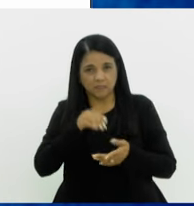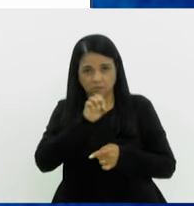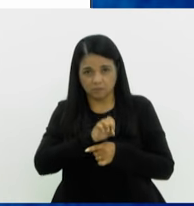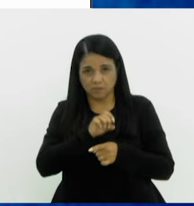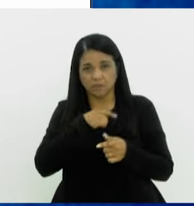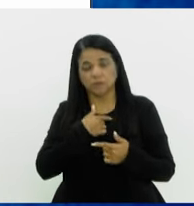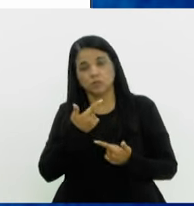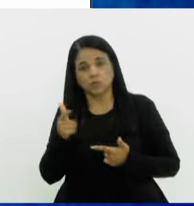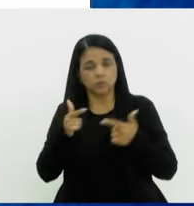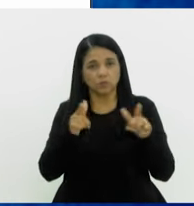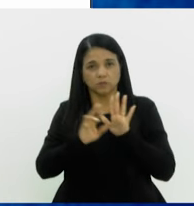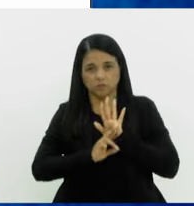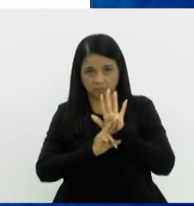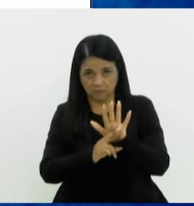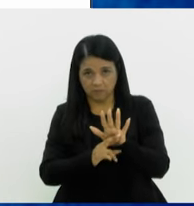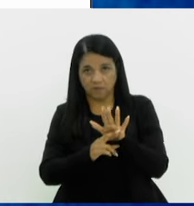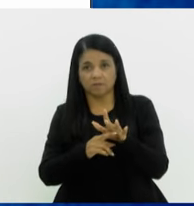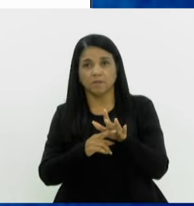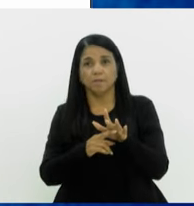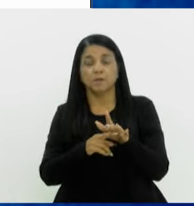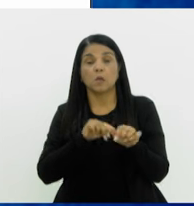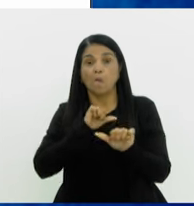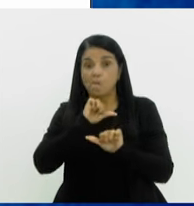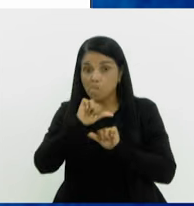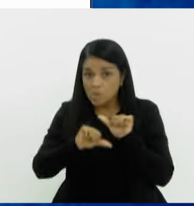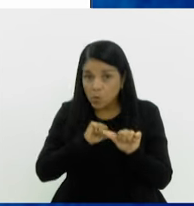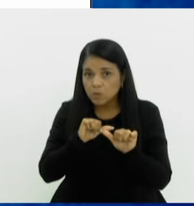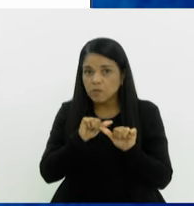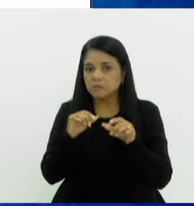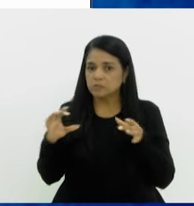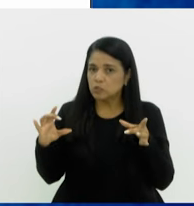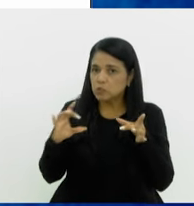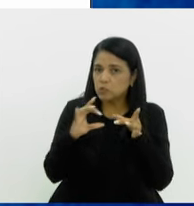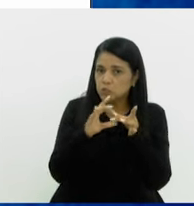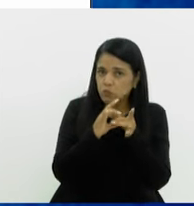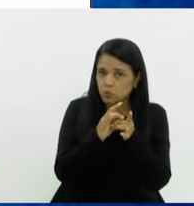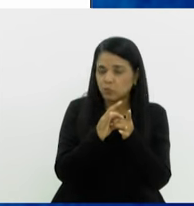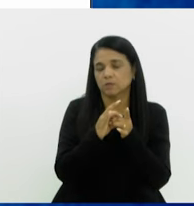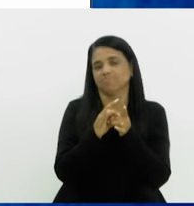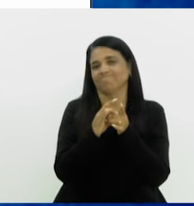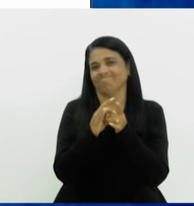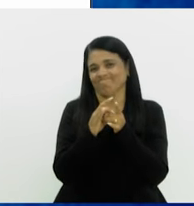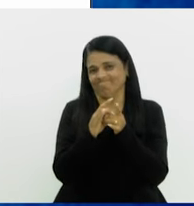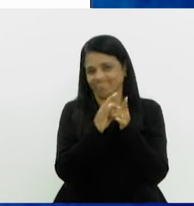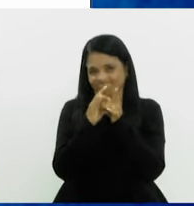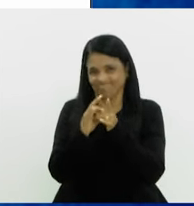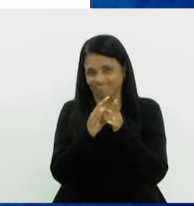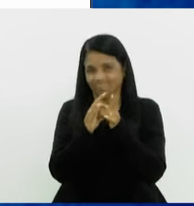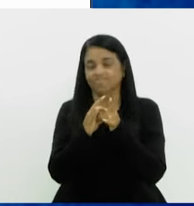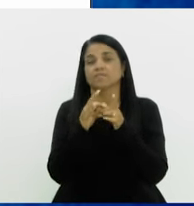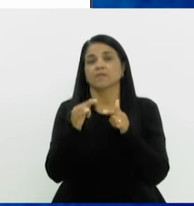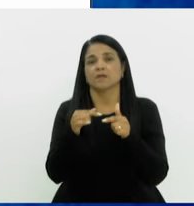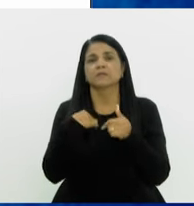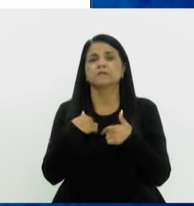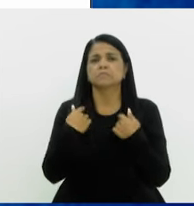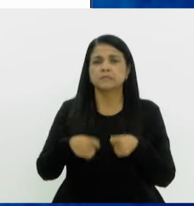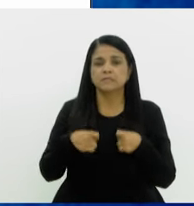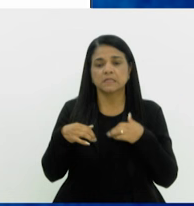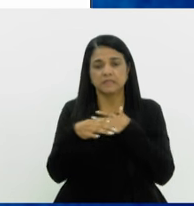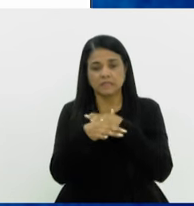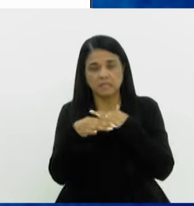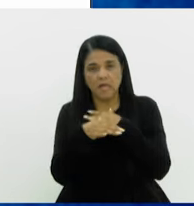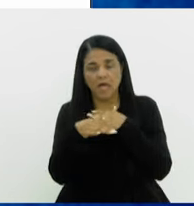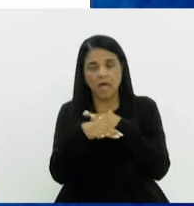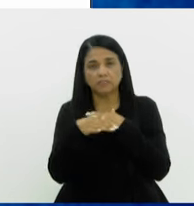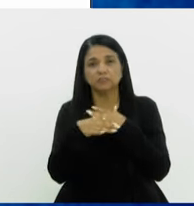outras representantes aqui e a coisa só muda se a gente junta todos os elementos quem está na sua cidade que precisa ser acionado para